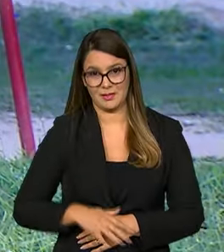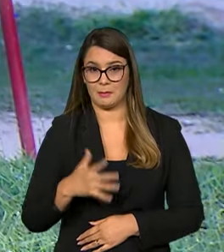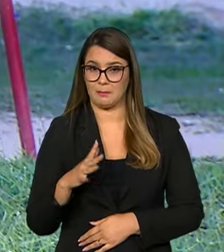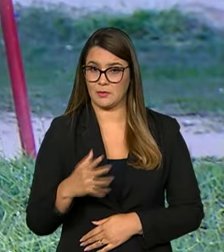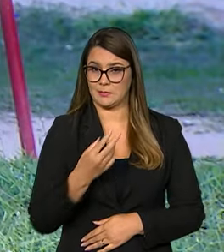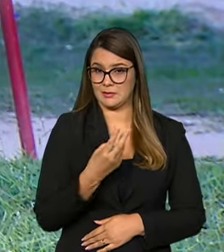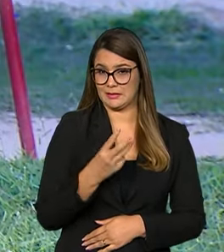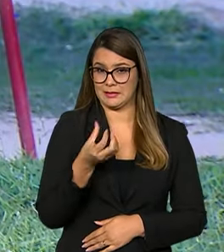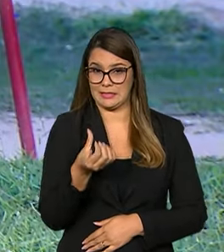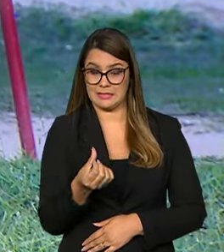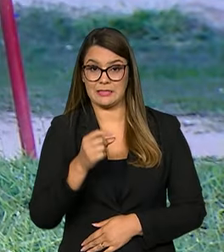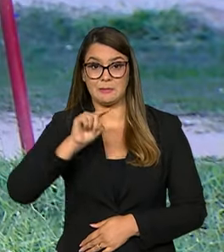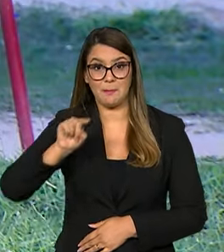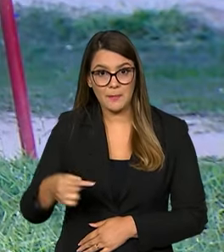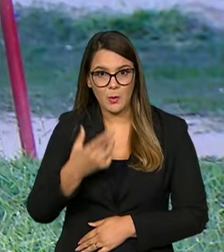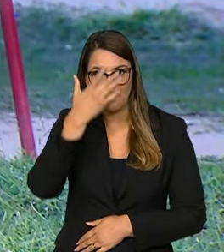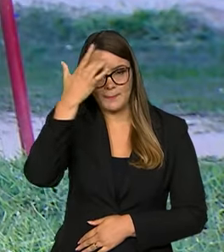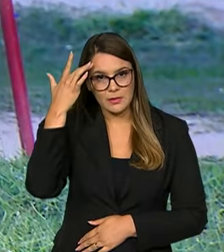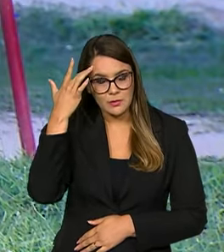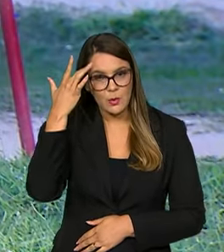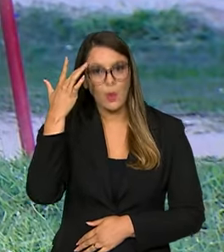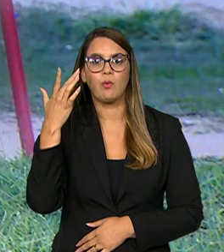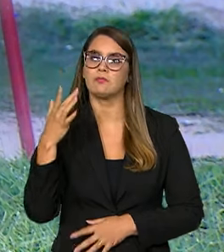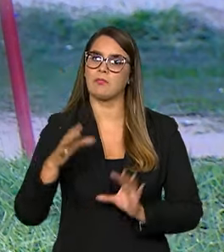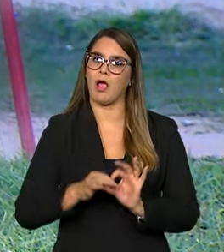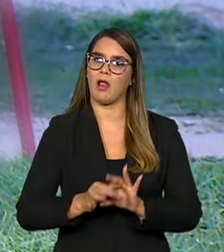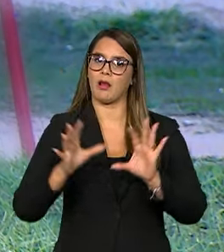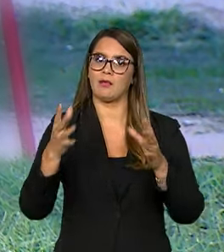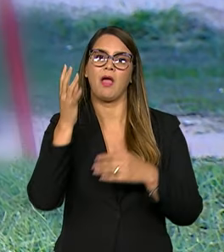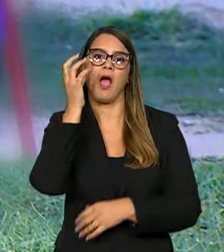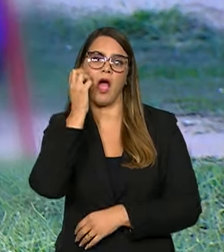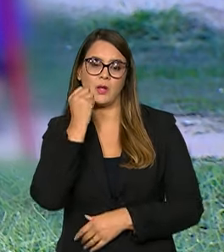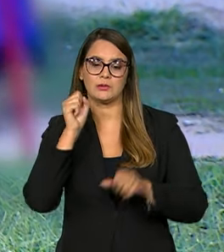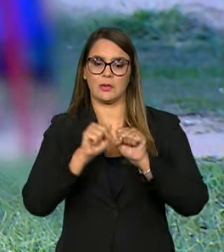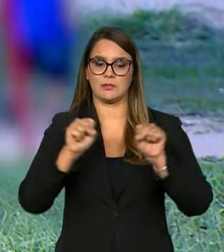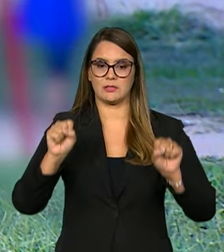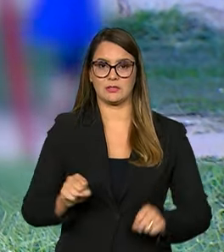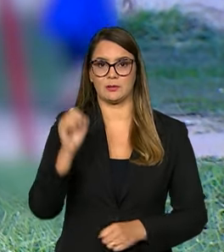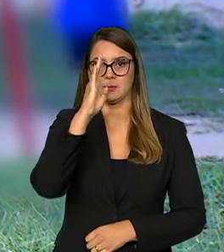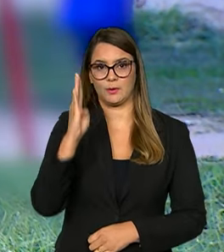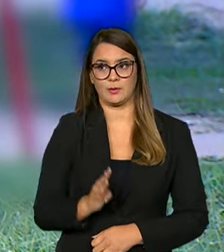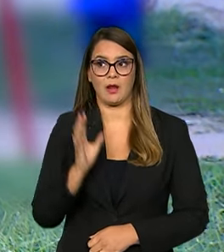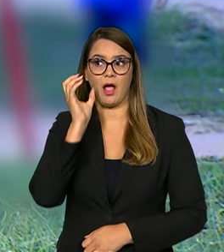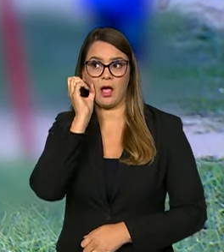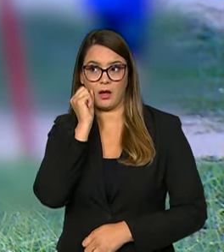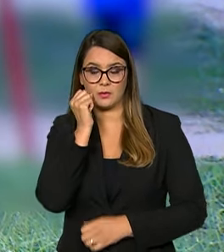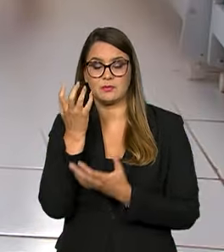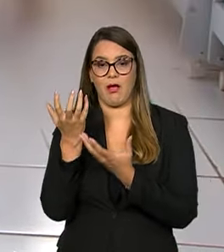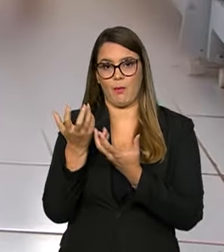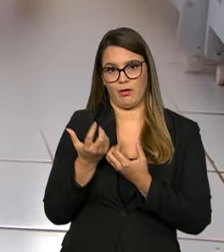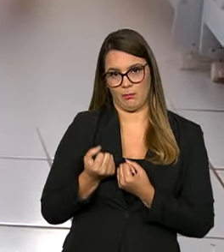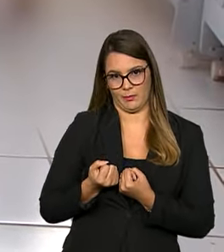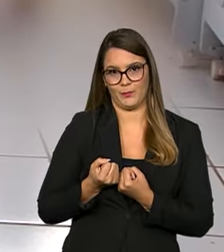de 36 mil pessoas estão habilitadas a adotar pelo Sistema Nacional de Adoção e